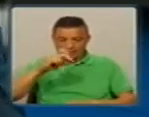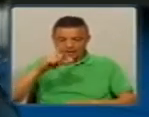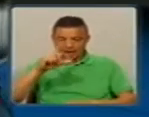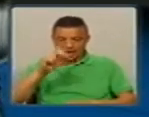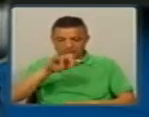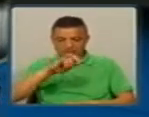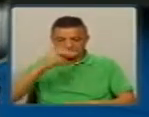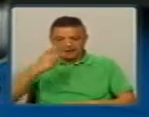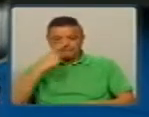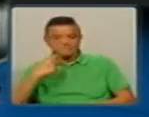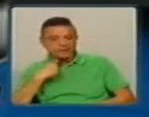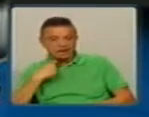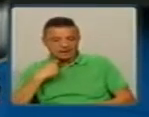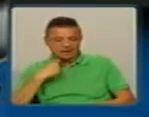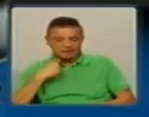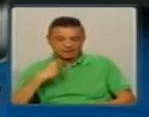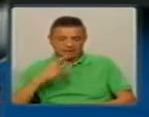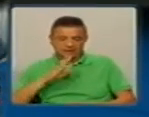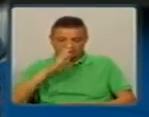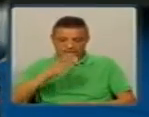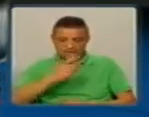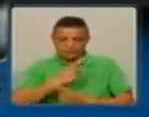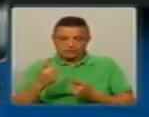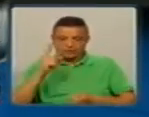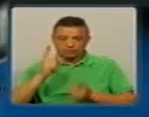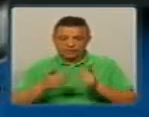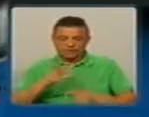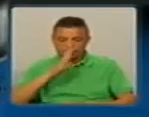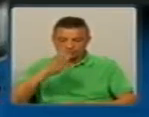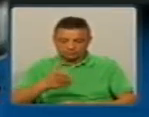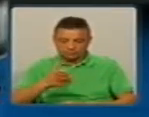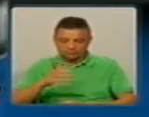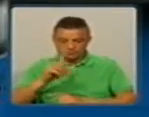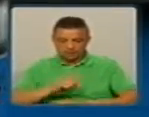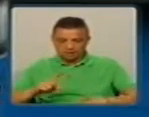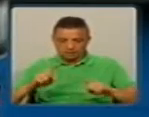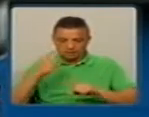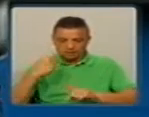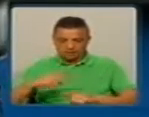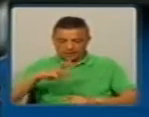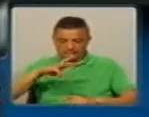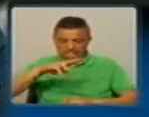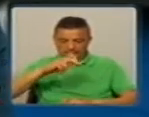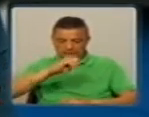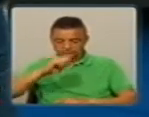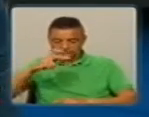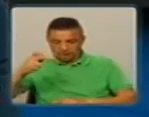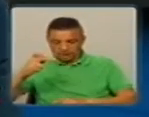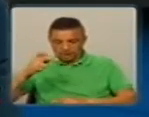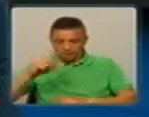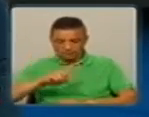será uma galáxia anã falhada. O que é que isto quer dizer? Quer dizer que não tem massa suficiente para